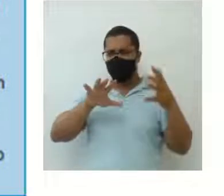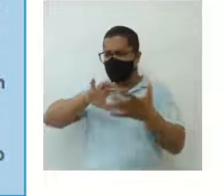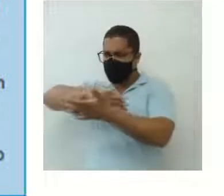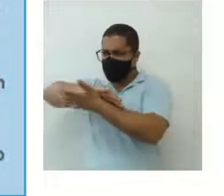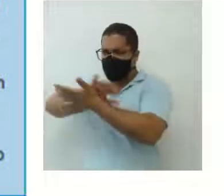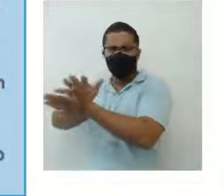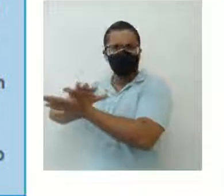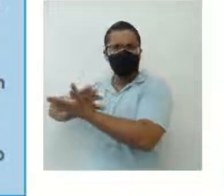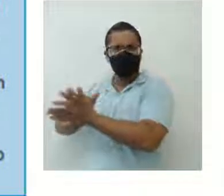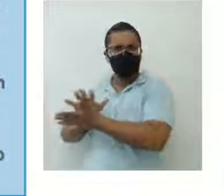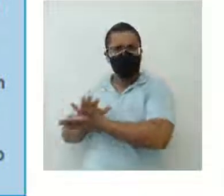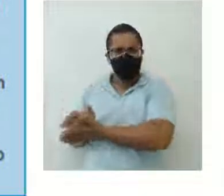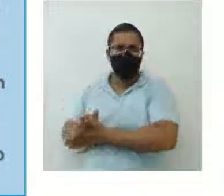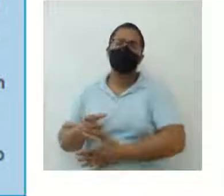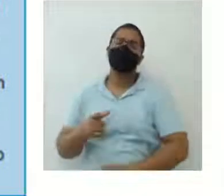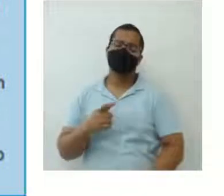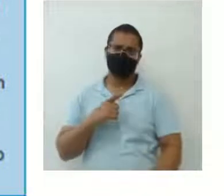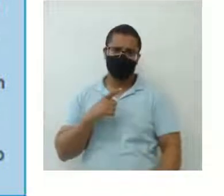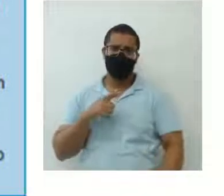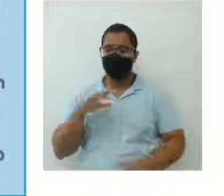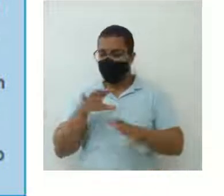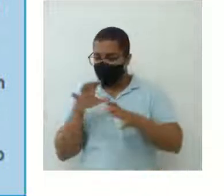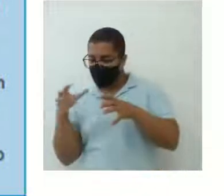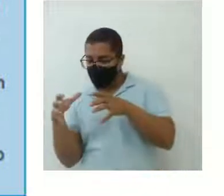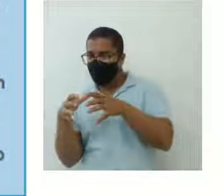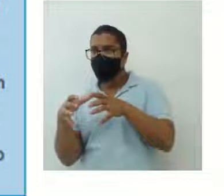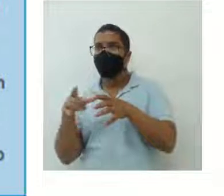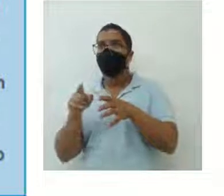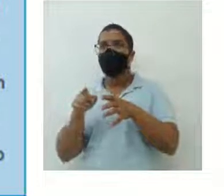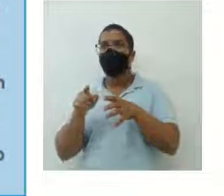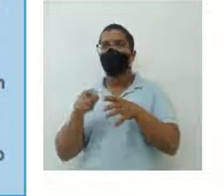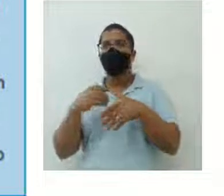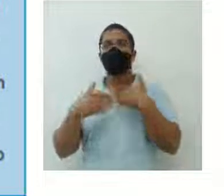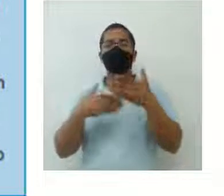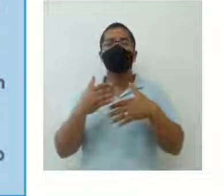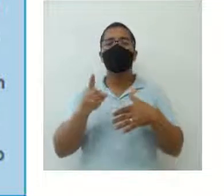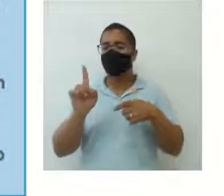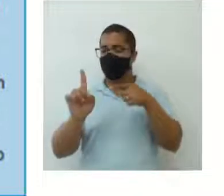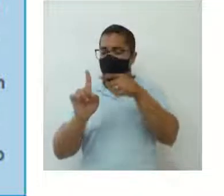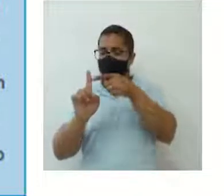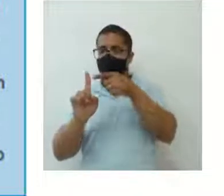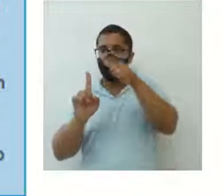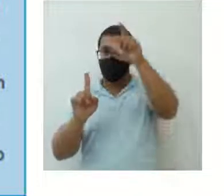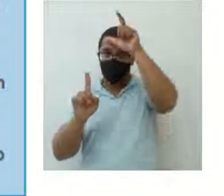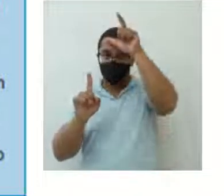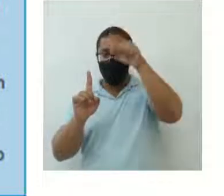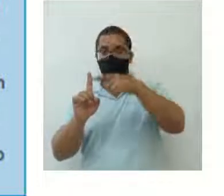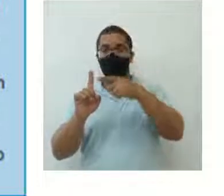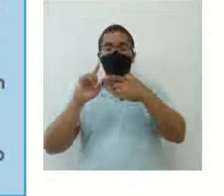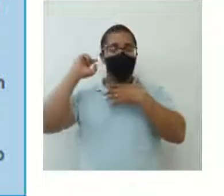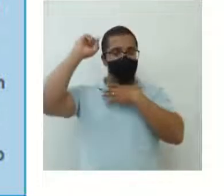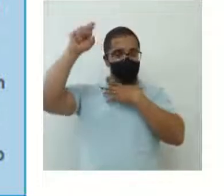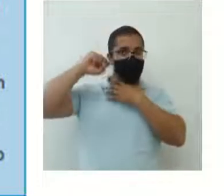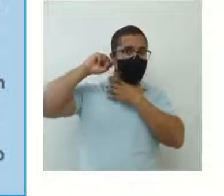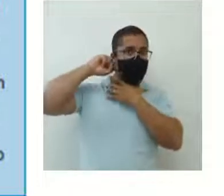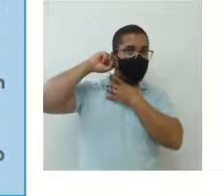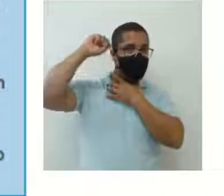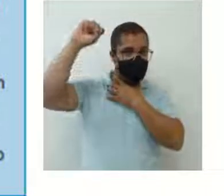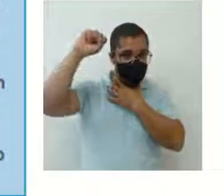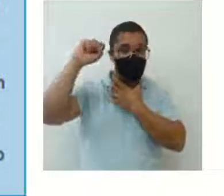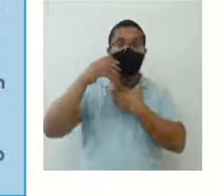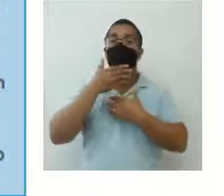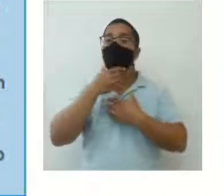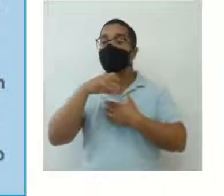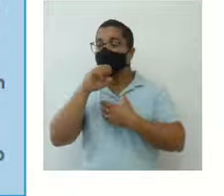Então, Quintilê foi forçar e foi enforcado em 1905. E seu pai assumiu a liderança